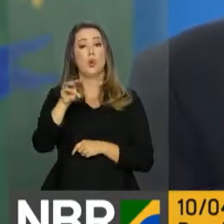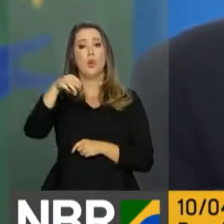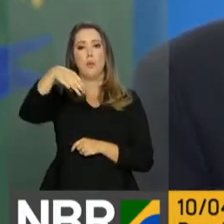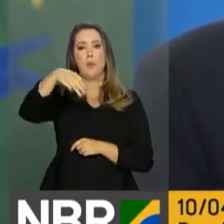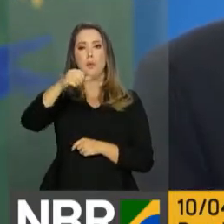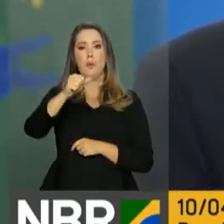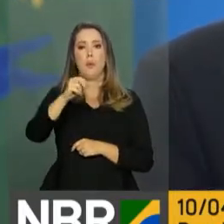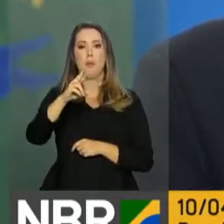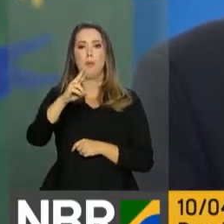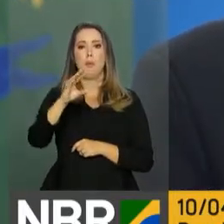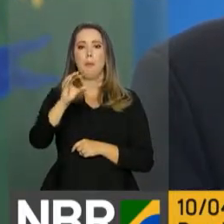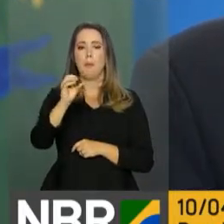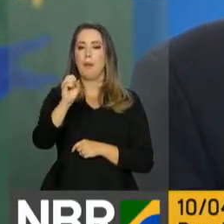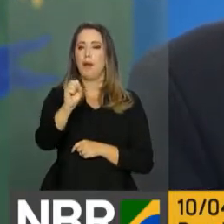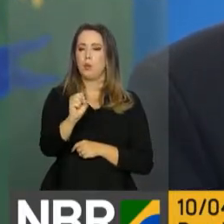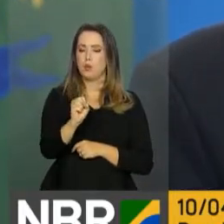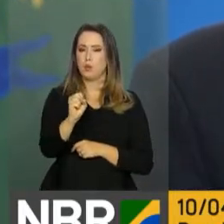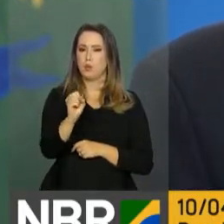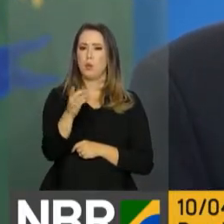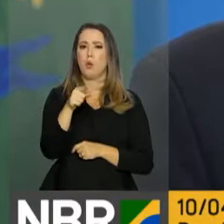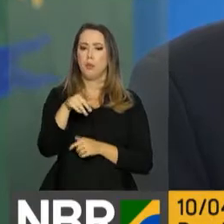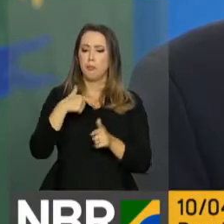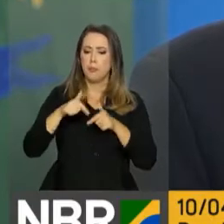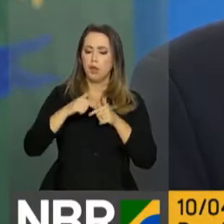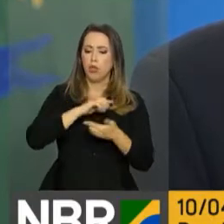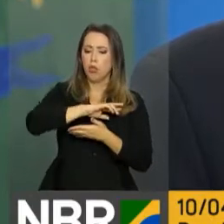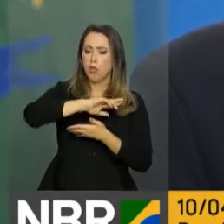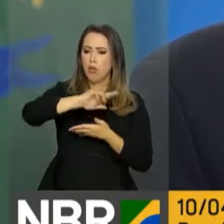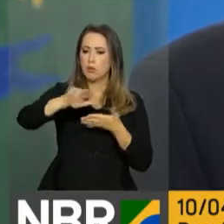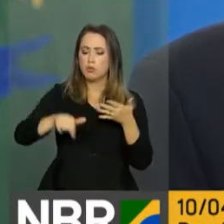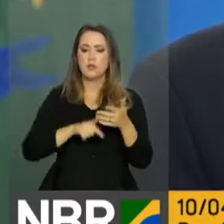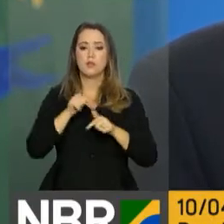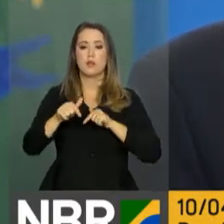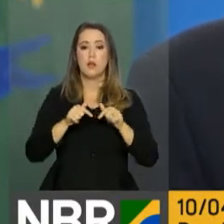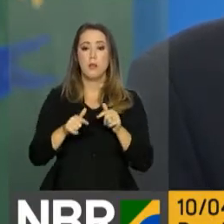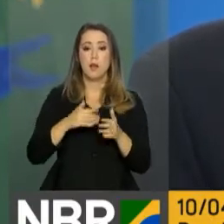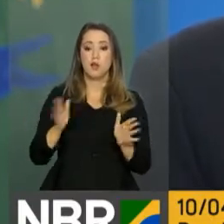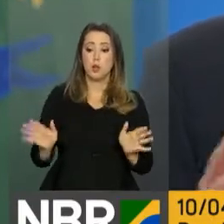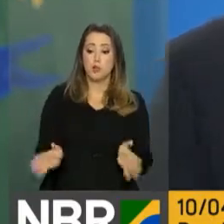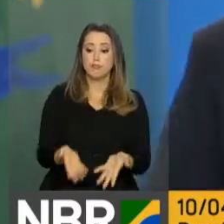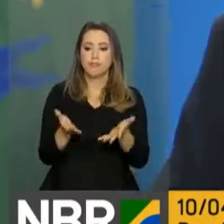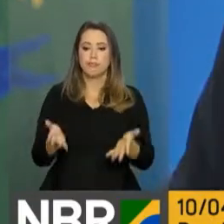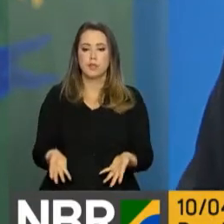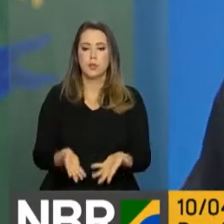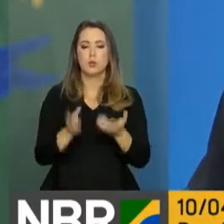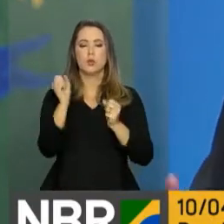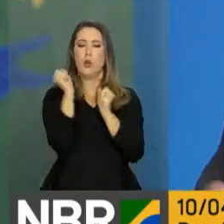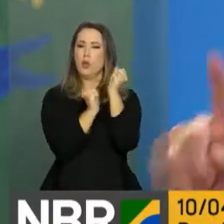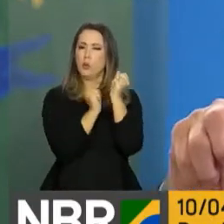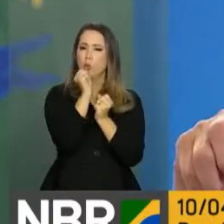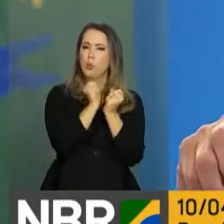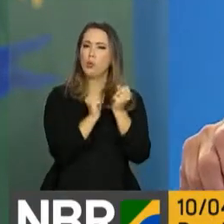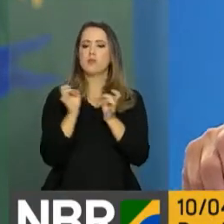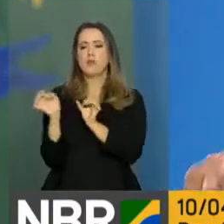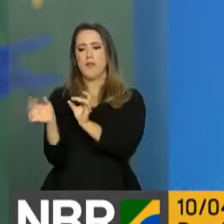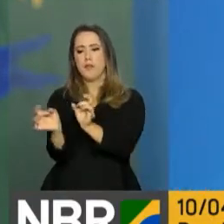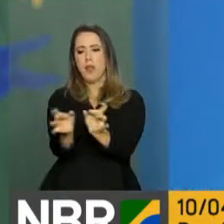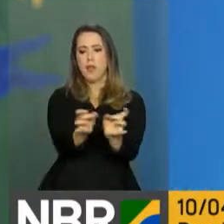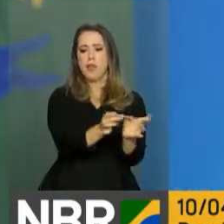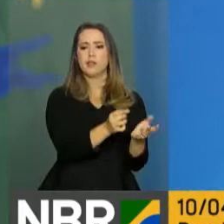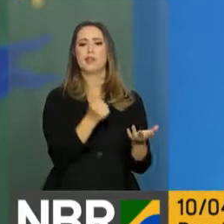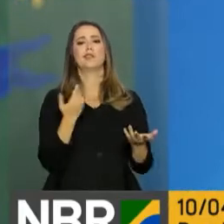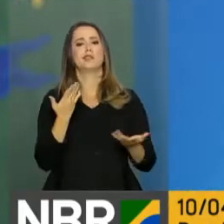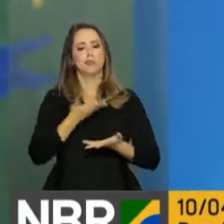que tanto dinamismo ajudou a imprimir a nossa indústria, a nosso comércio. Aliás,